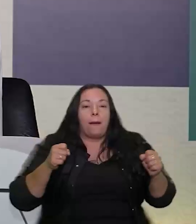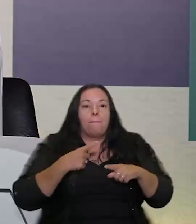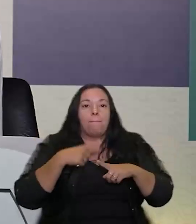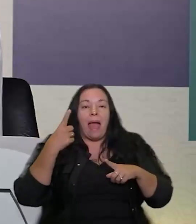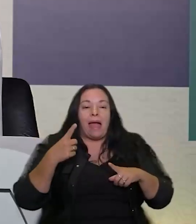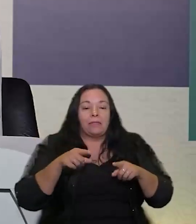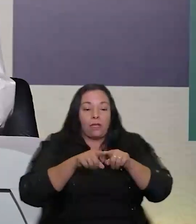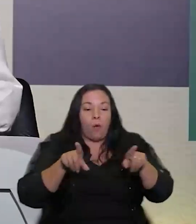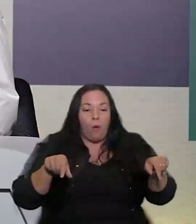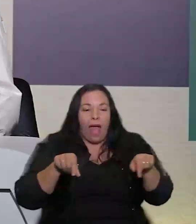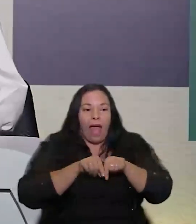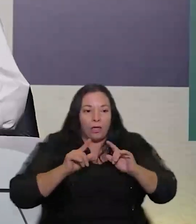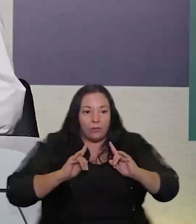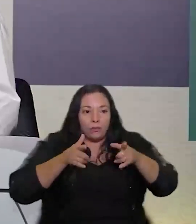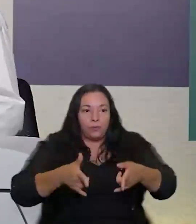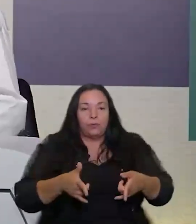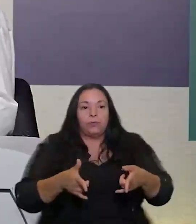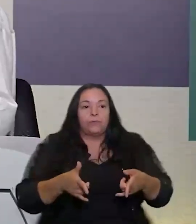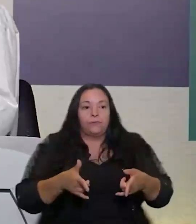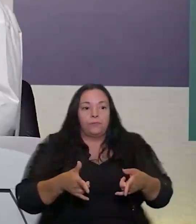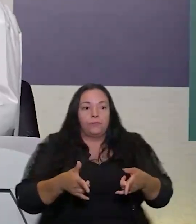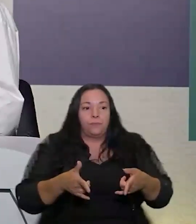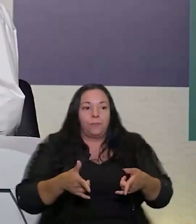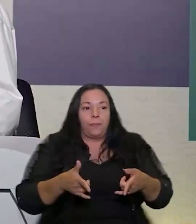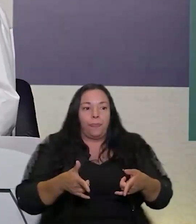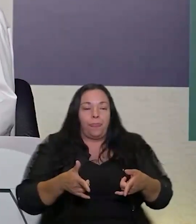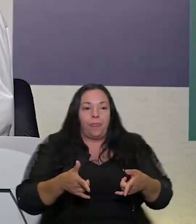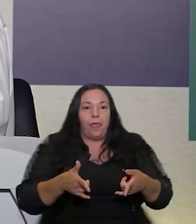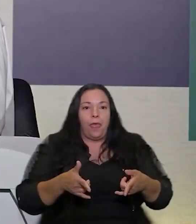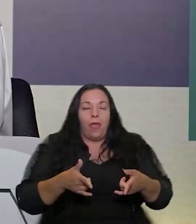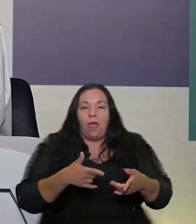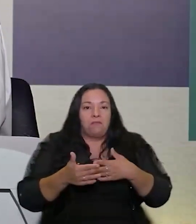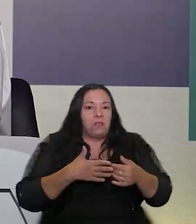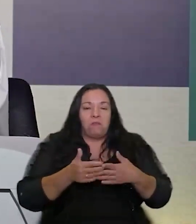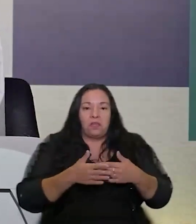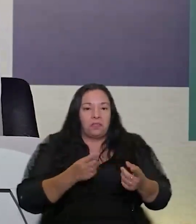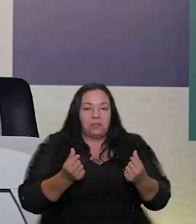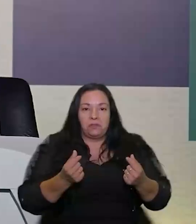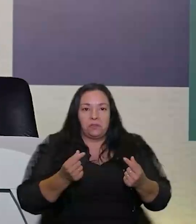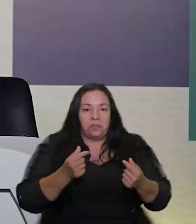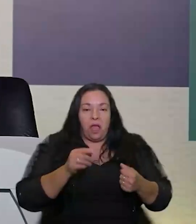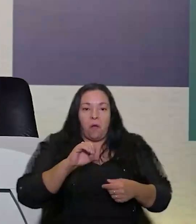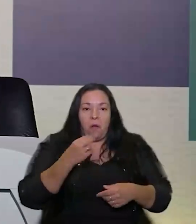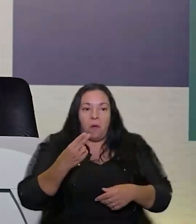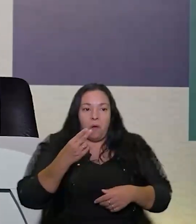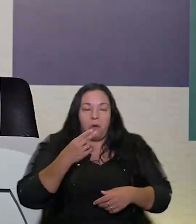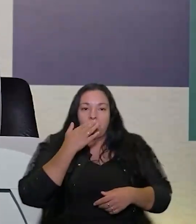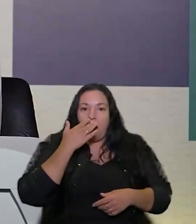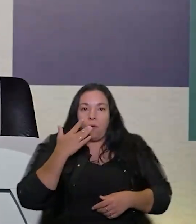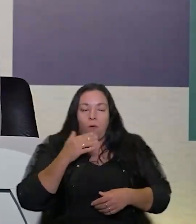quartos, independentemente da situação social ou da cor. Mas isso não durou muito